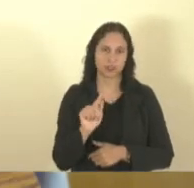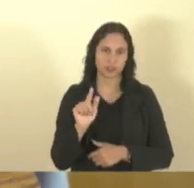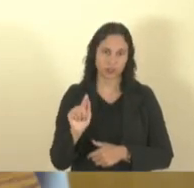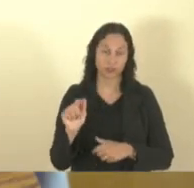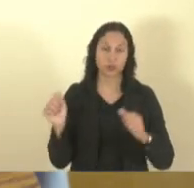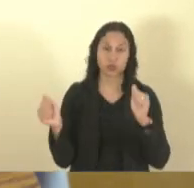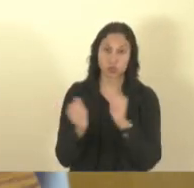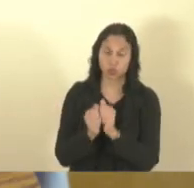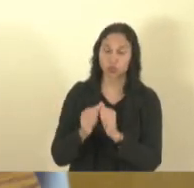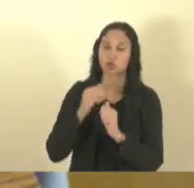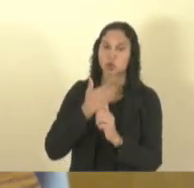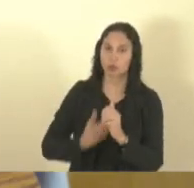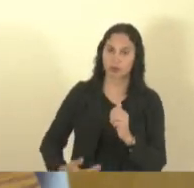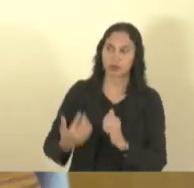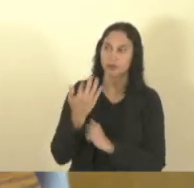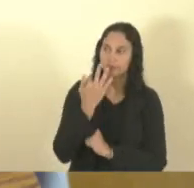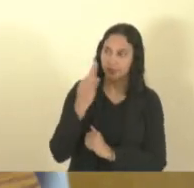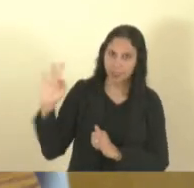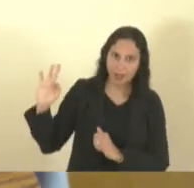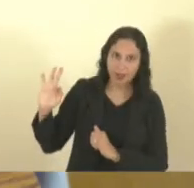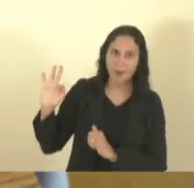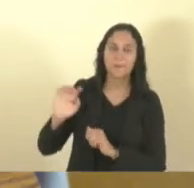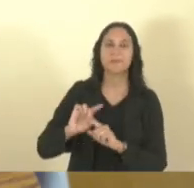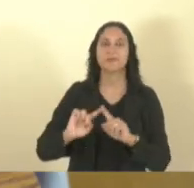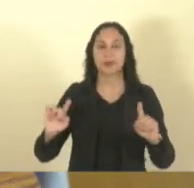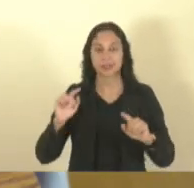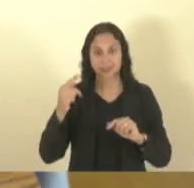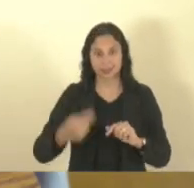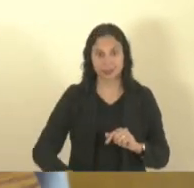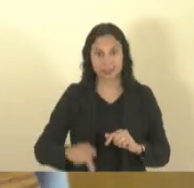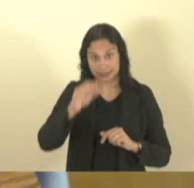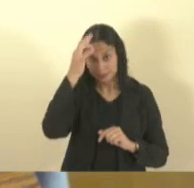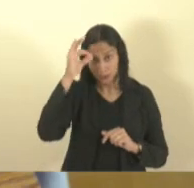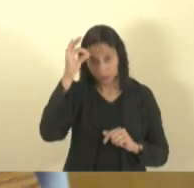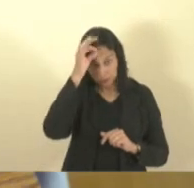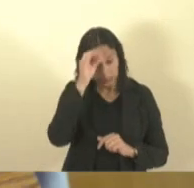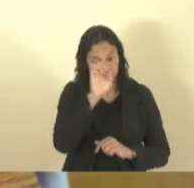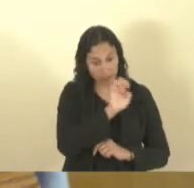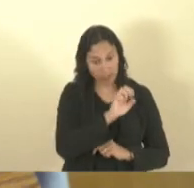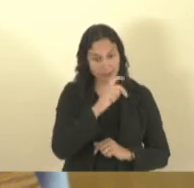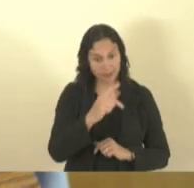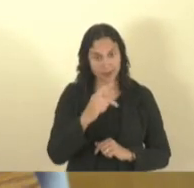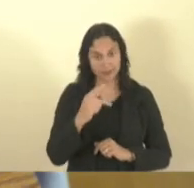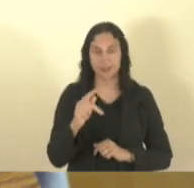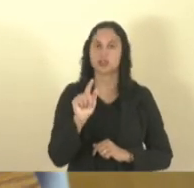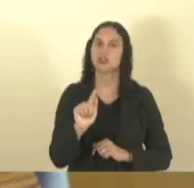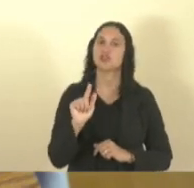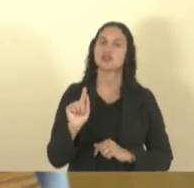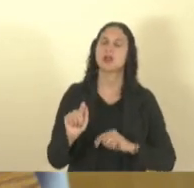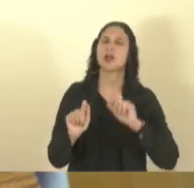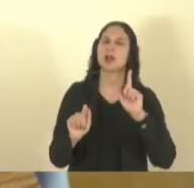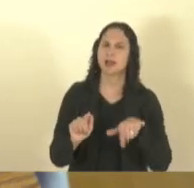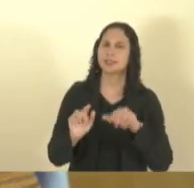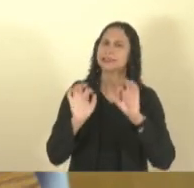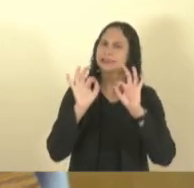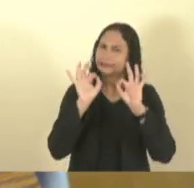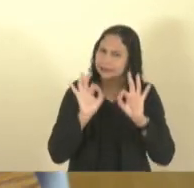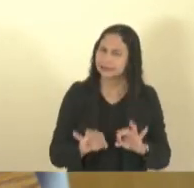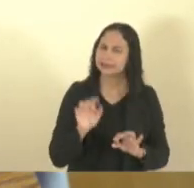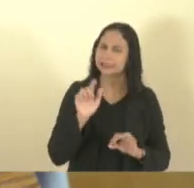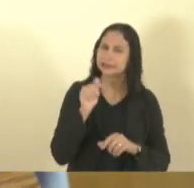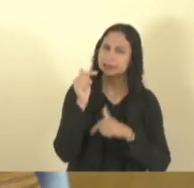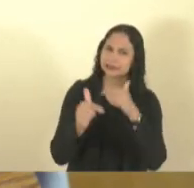federal, mas na carreira de EPPGG do estado do Espírito Santo, a gente pode ter certeza que tem uma das